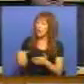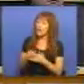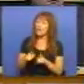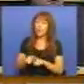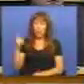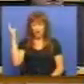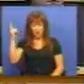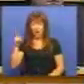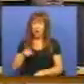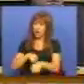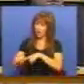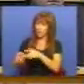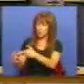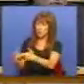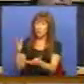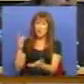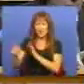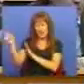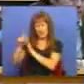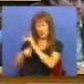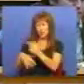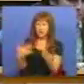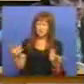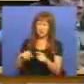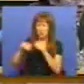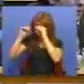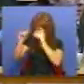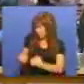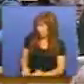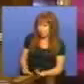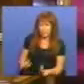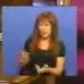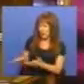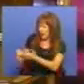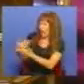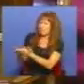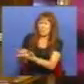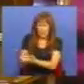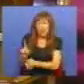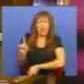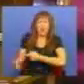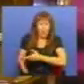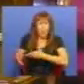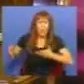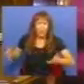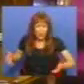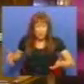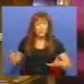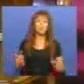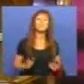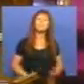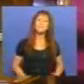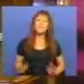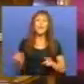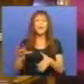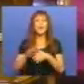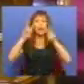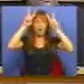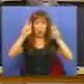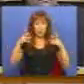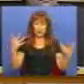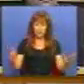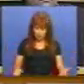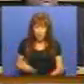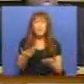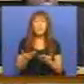autoridade política, ética, francamente diminuída para propor o que quer que seja. Em relação à temática